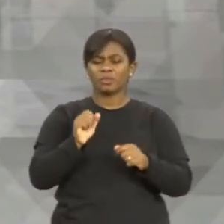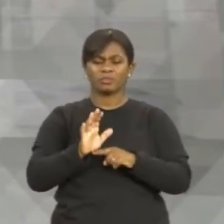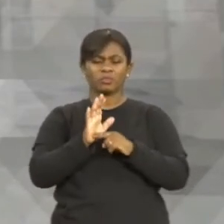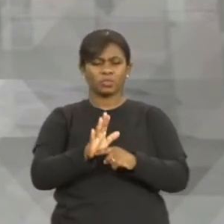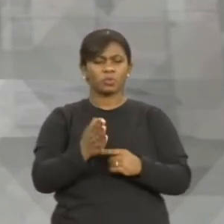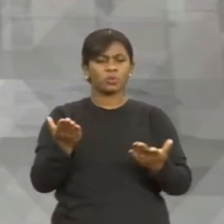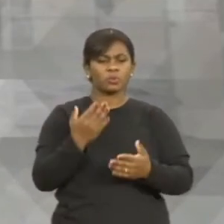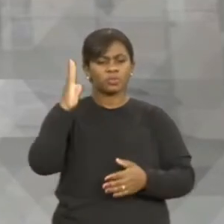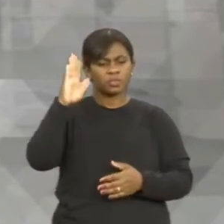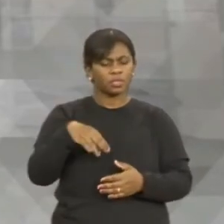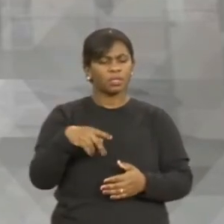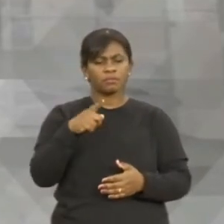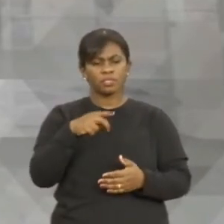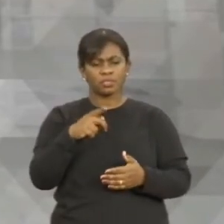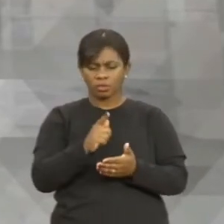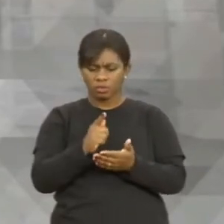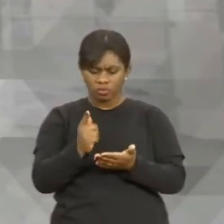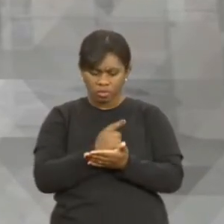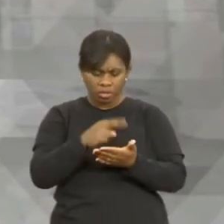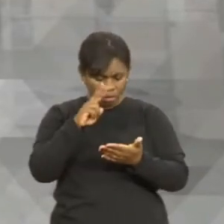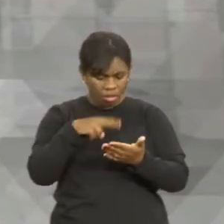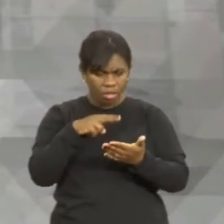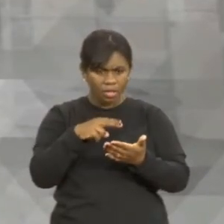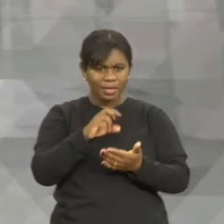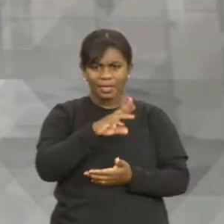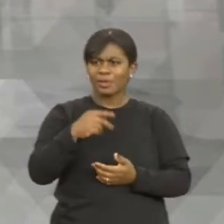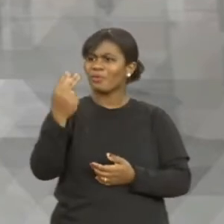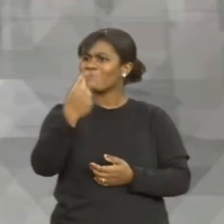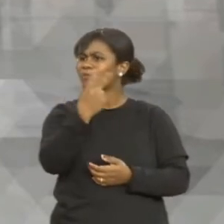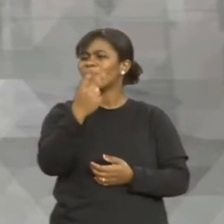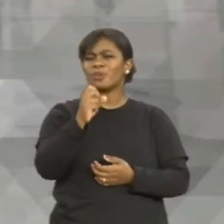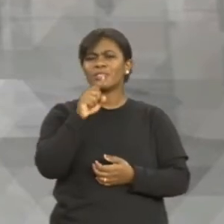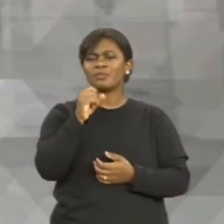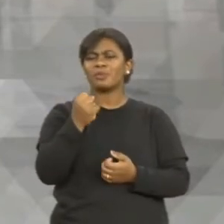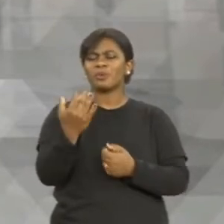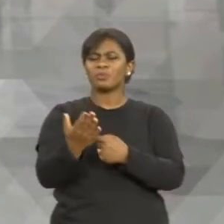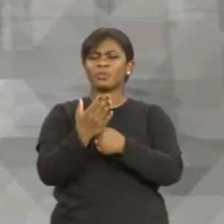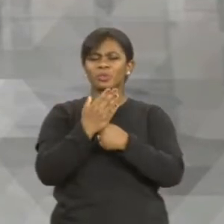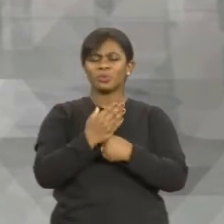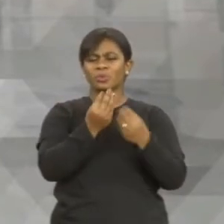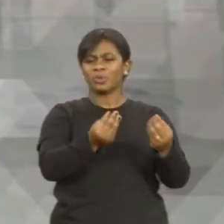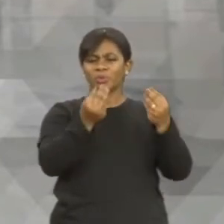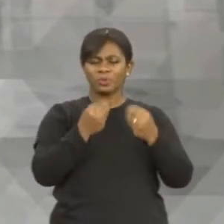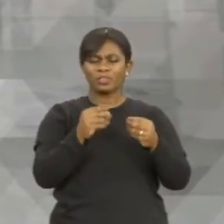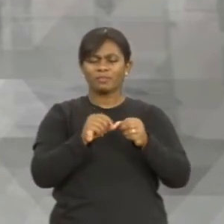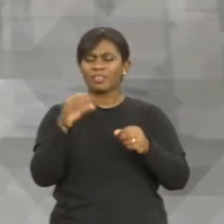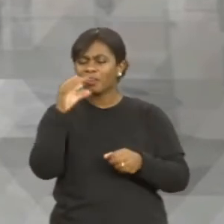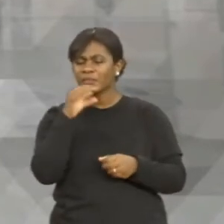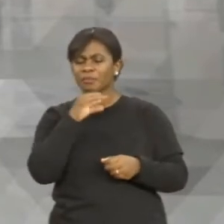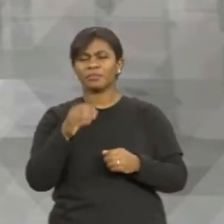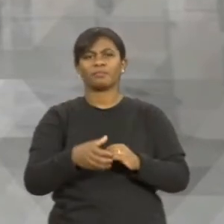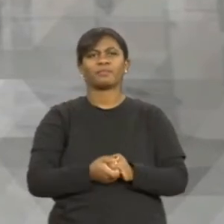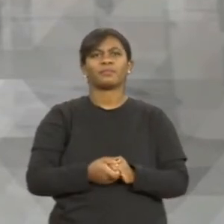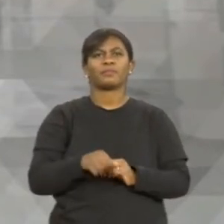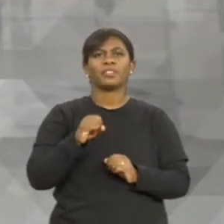à tarde, leia o Folha Universal, cada jornal custa R$2. Quantos você puder doar, faz a doação aqui agora, rapidinho.